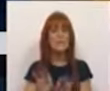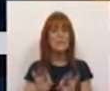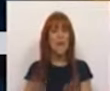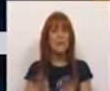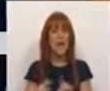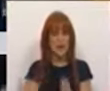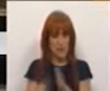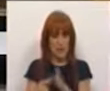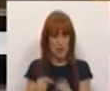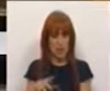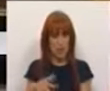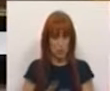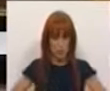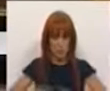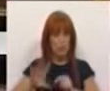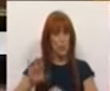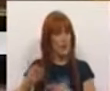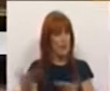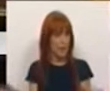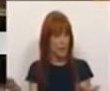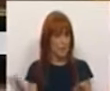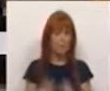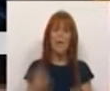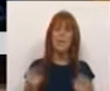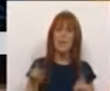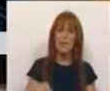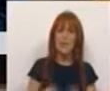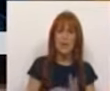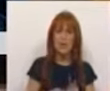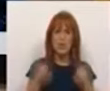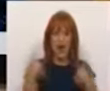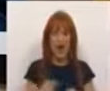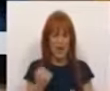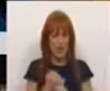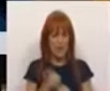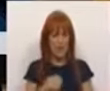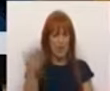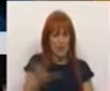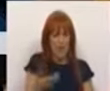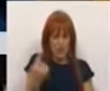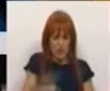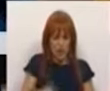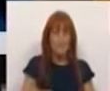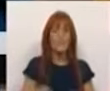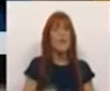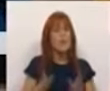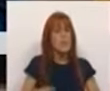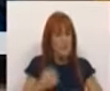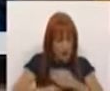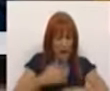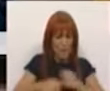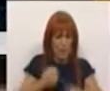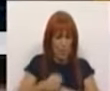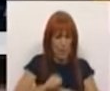corresponda às necessidades do desenvolvimento do país. Mas é também necessário que haja emprego com direitos. Tem de se avançar